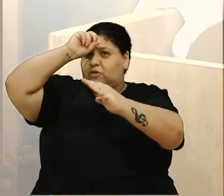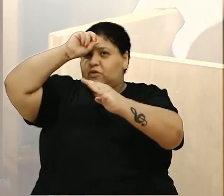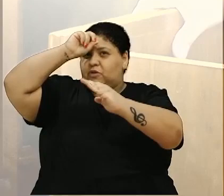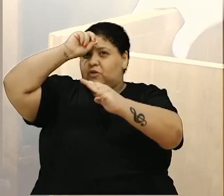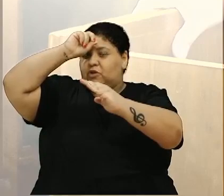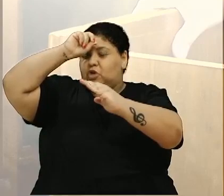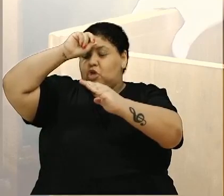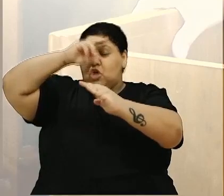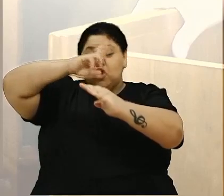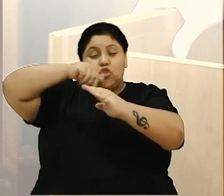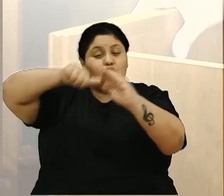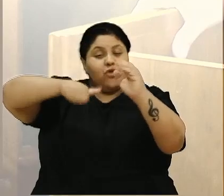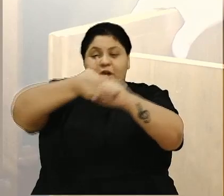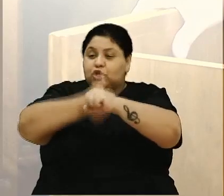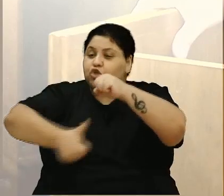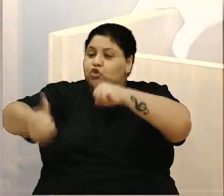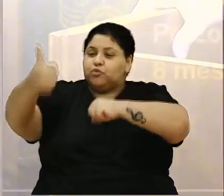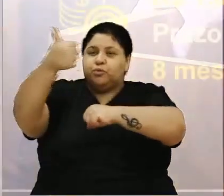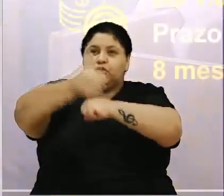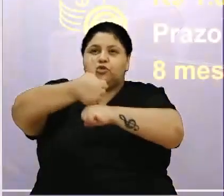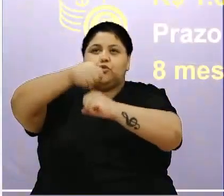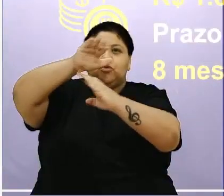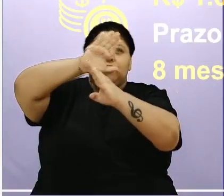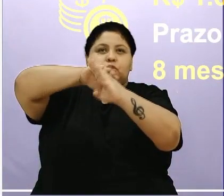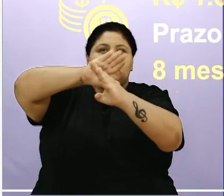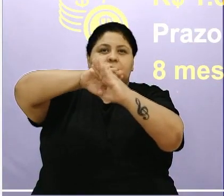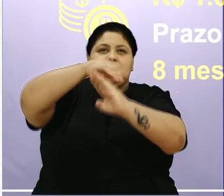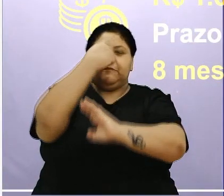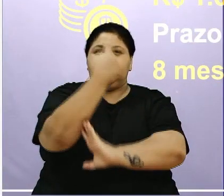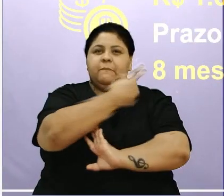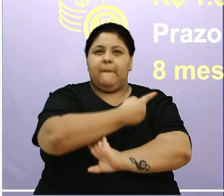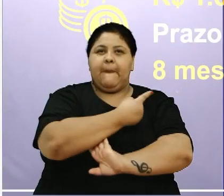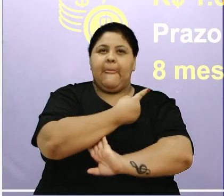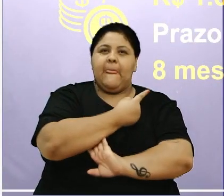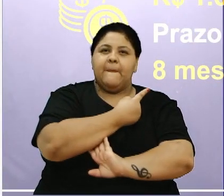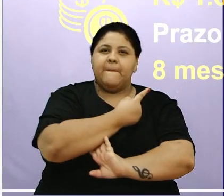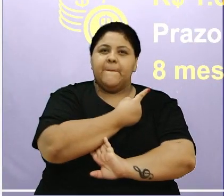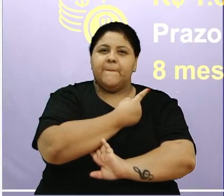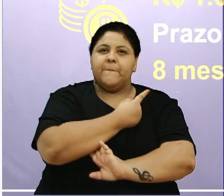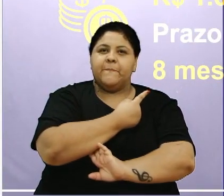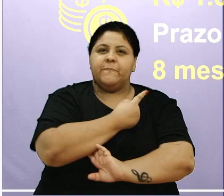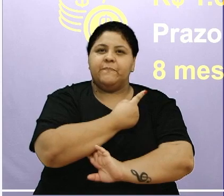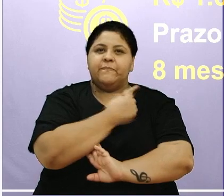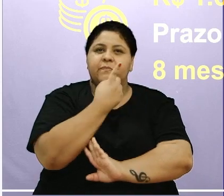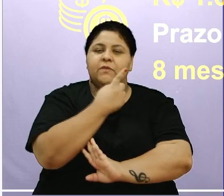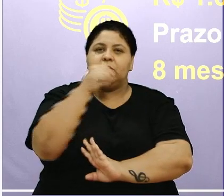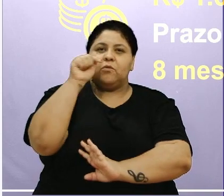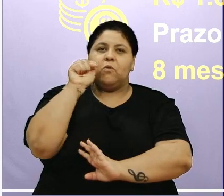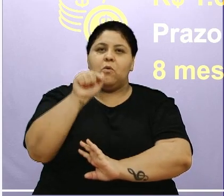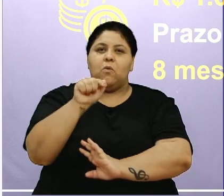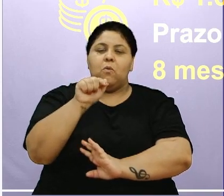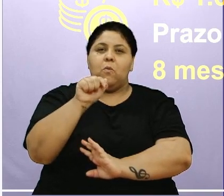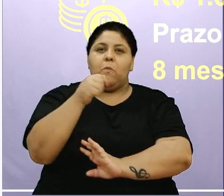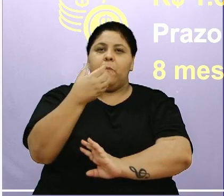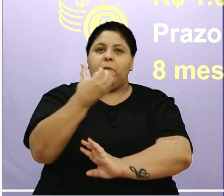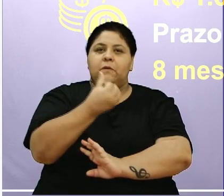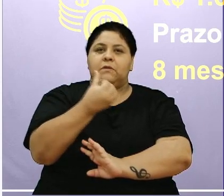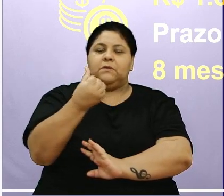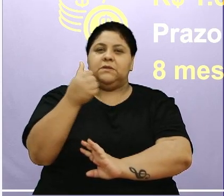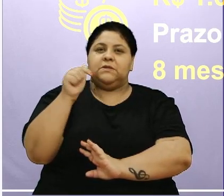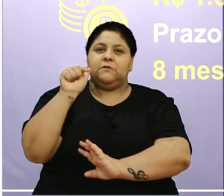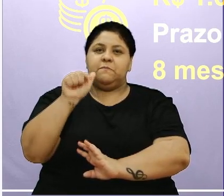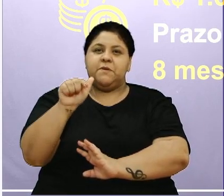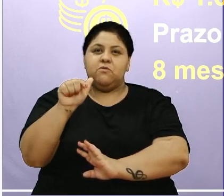a substituição do telhado. Por favor, eu peço à TV Câmara que mostre. Declaração do líder do Progressista. 1.600.000 reais, quase